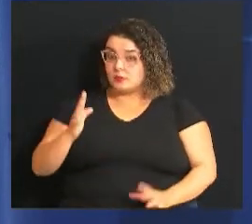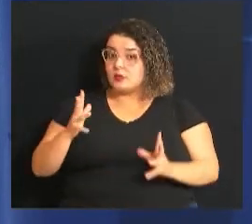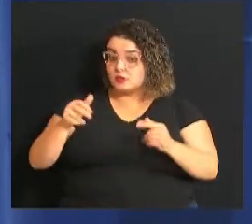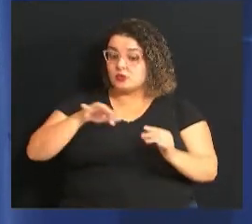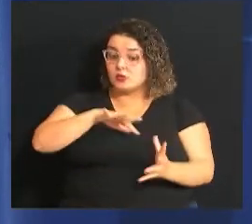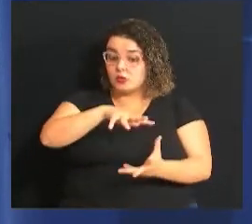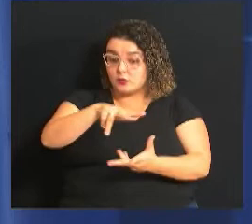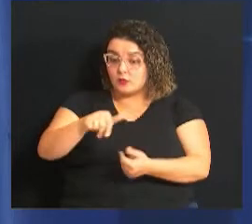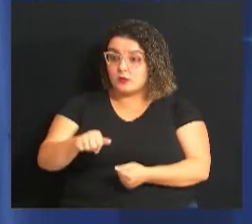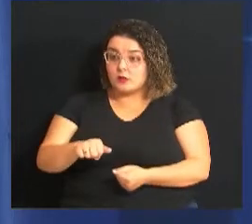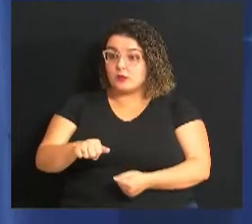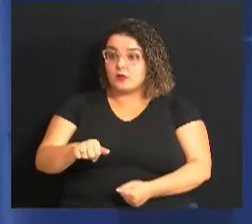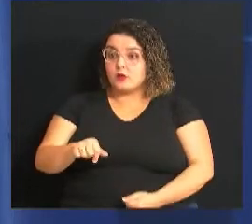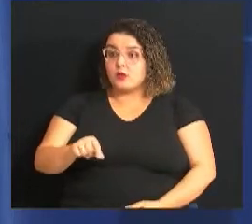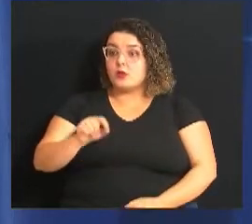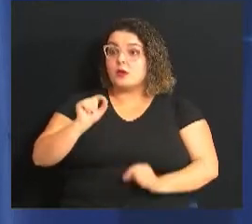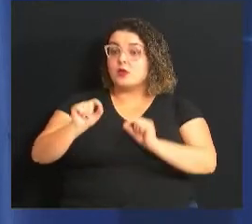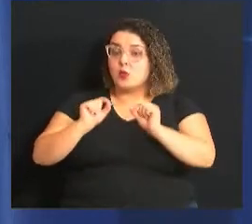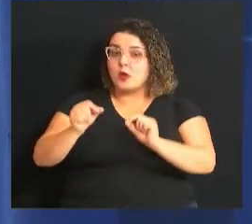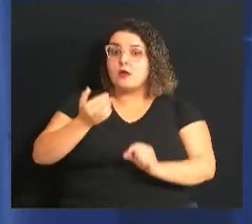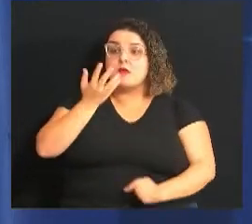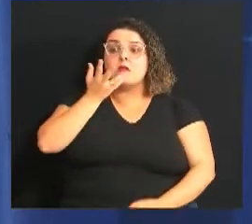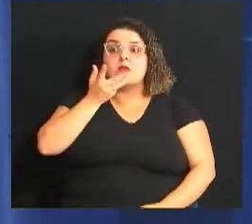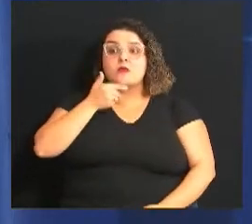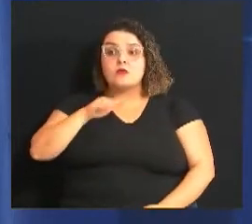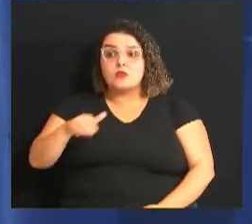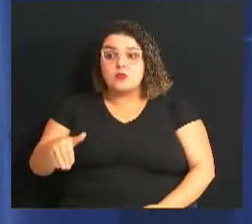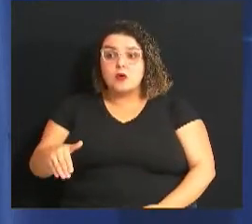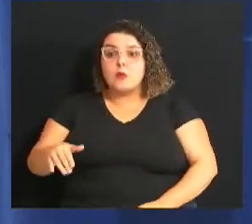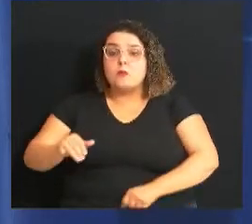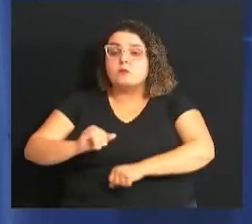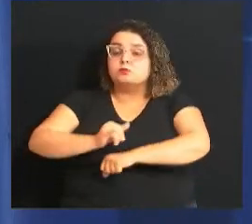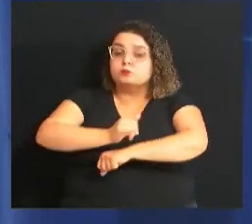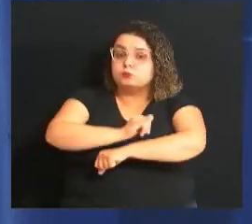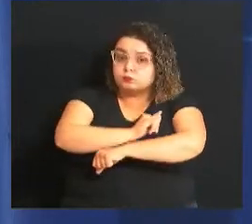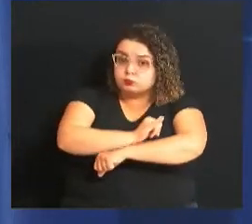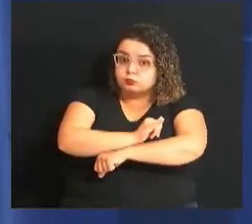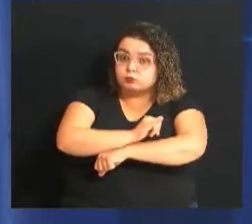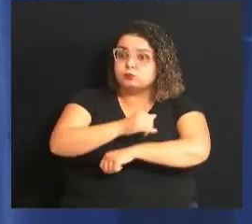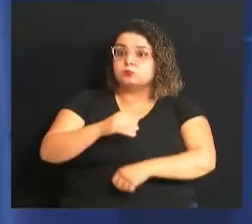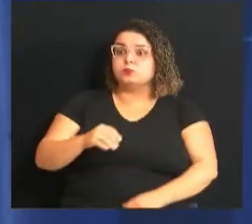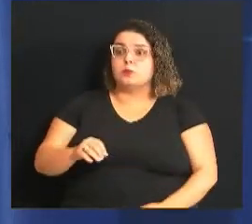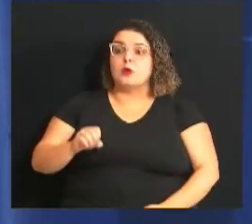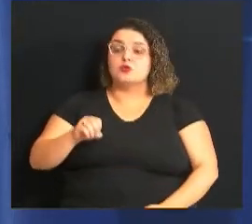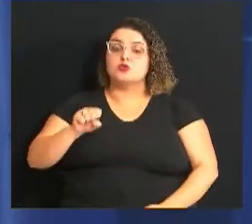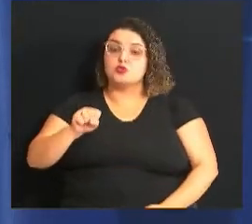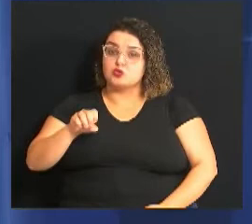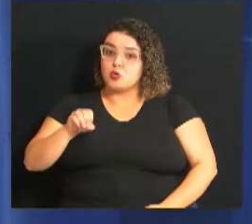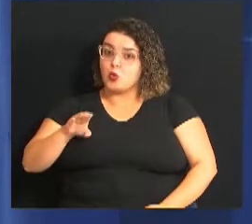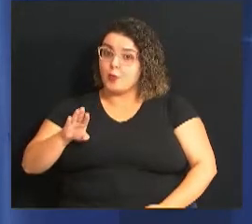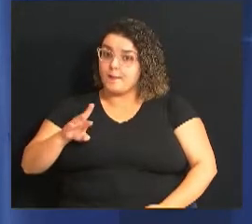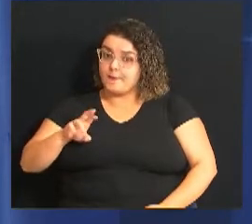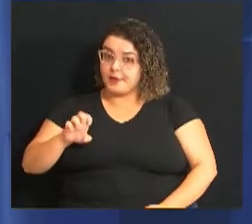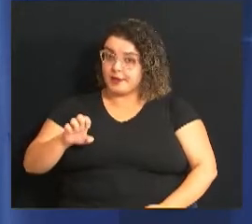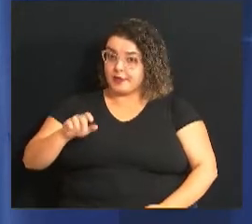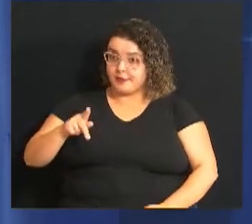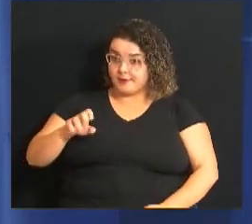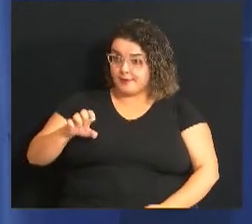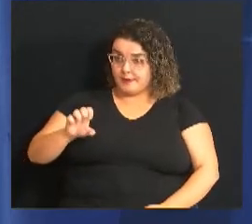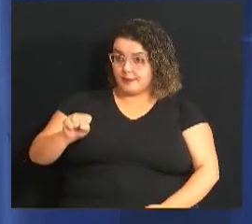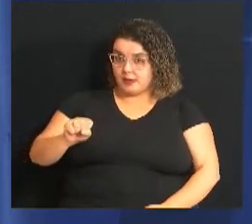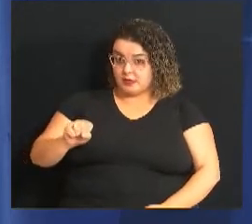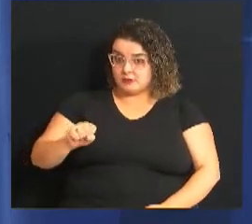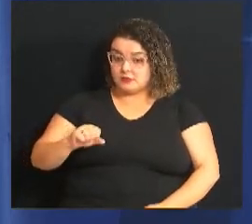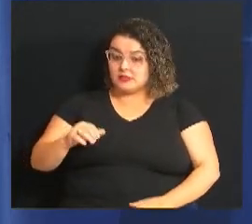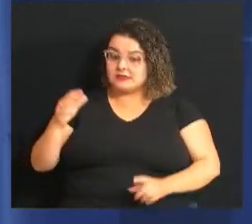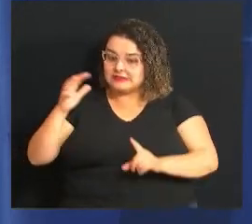todo, que são crianças com sobrepeso ou obesidade e como isso vai afetar no desenvolvimento dela, na